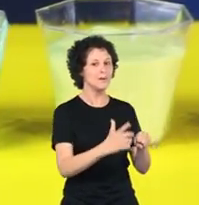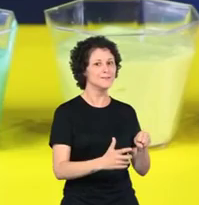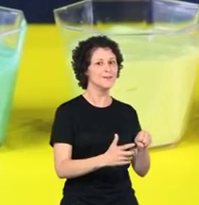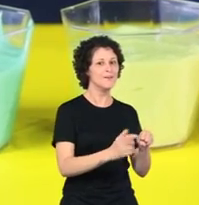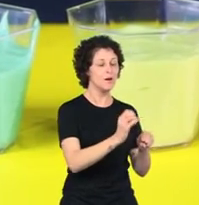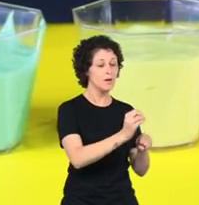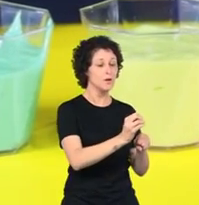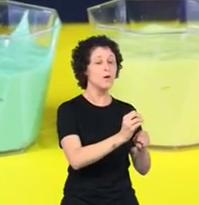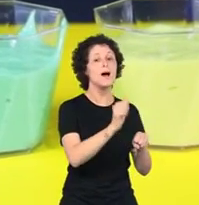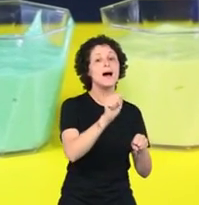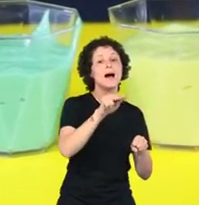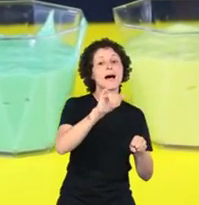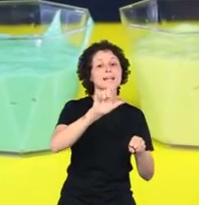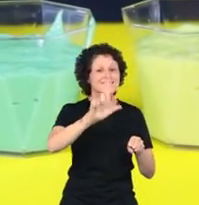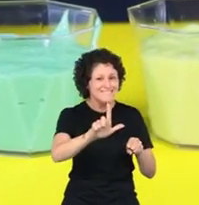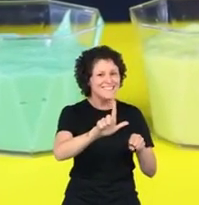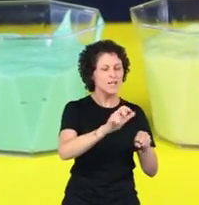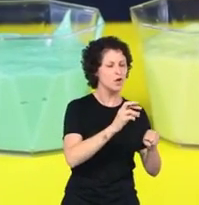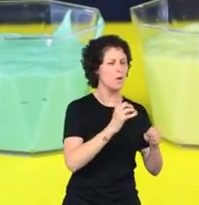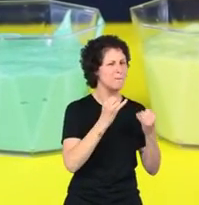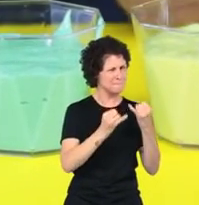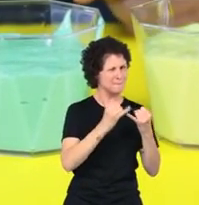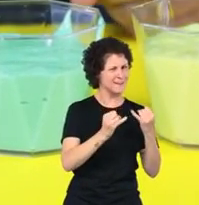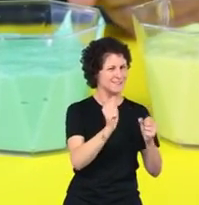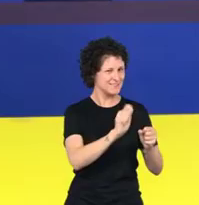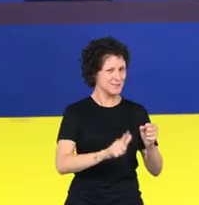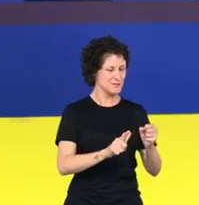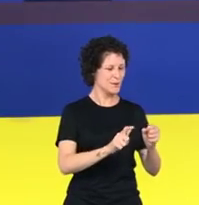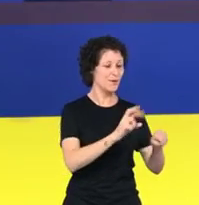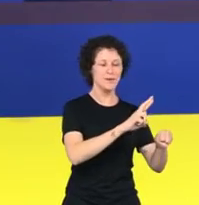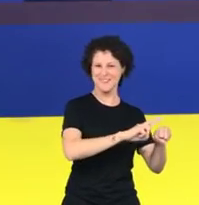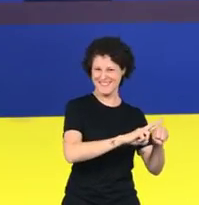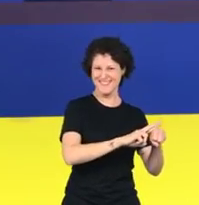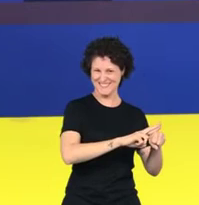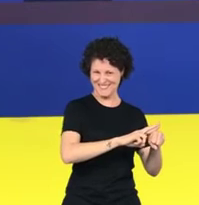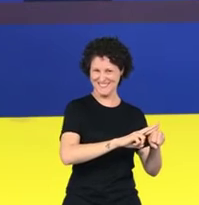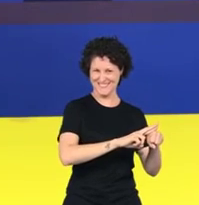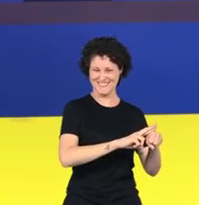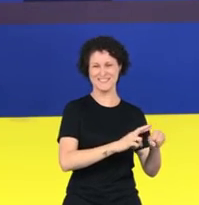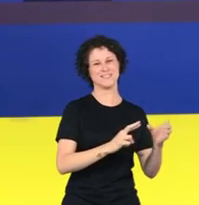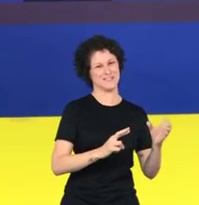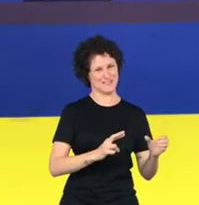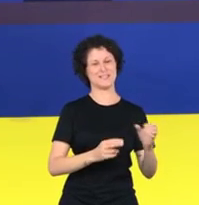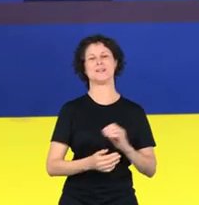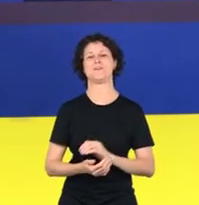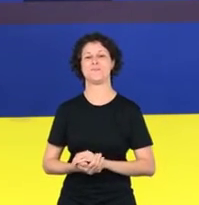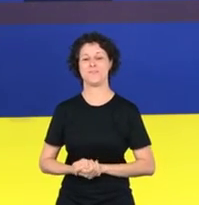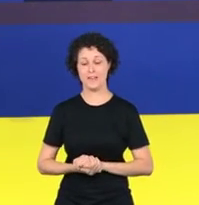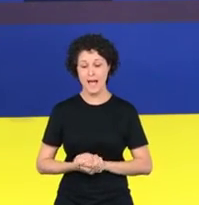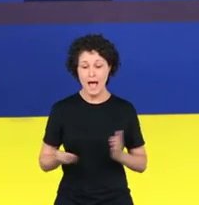azul, o anil e o violeta. Legal, não é mesmo? Eu vi isso em um programa chamado Mundo de